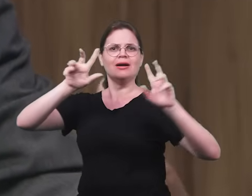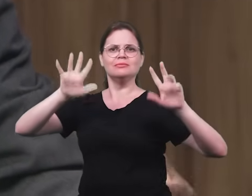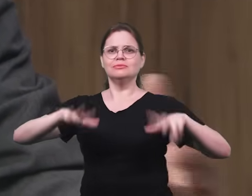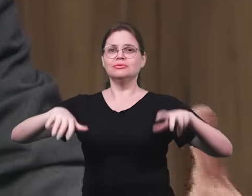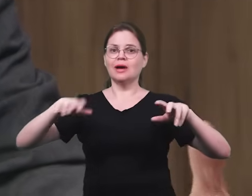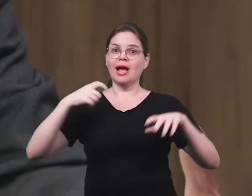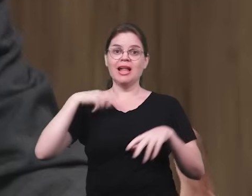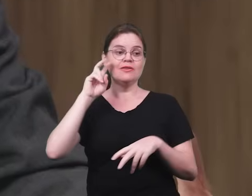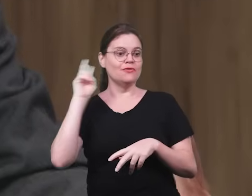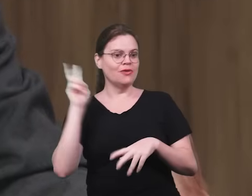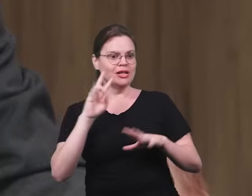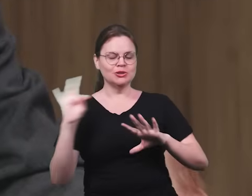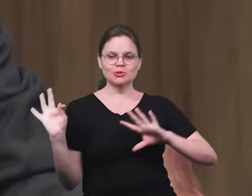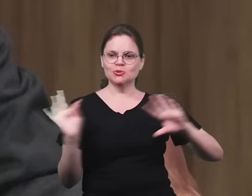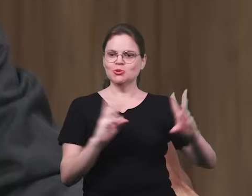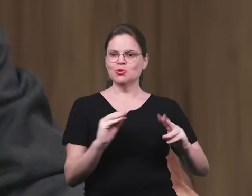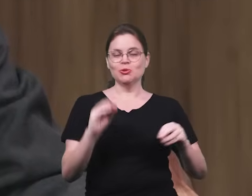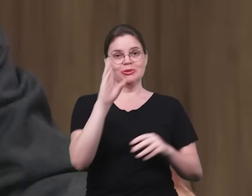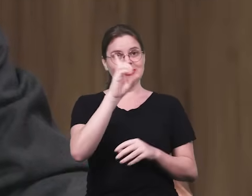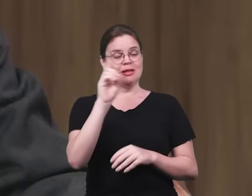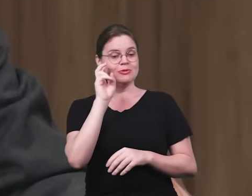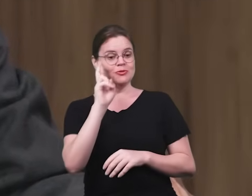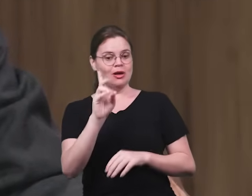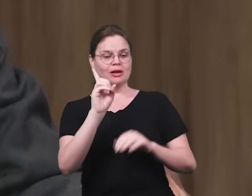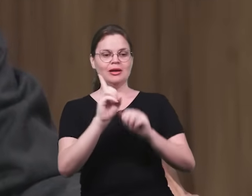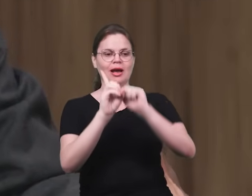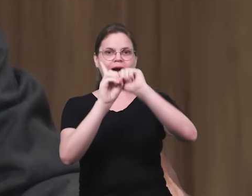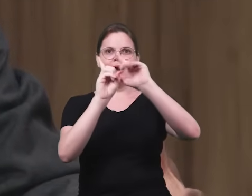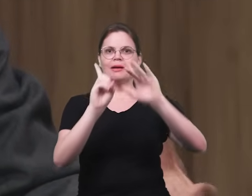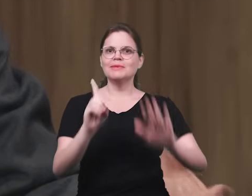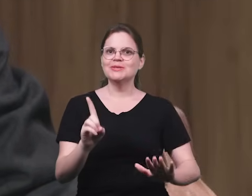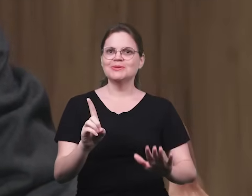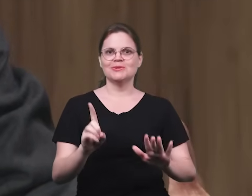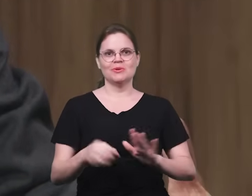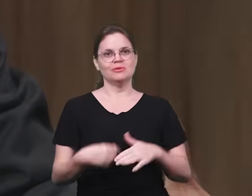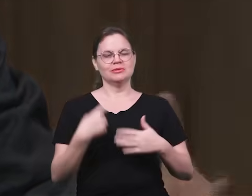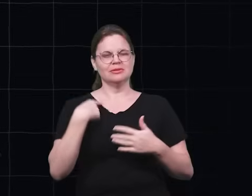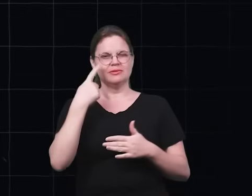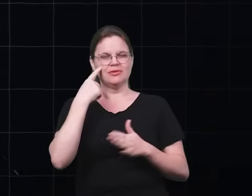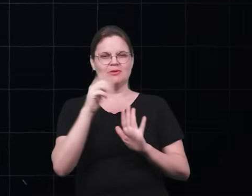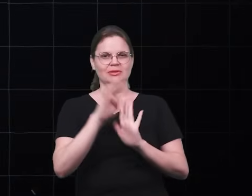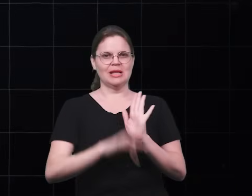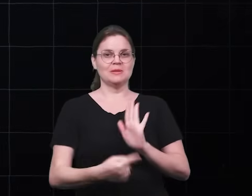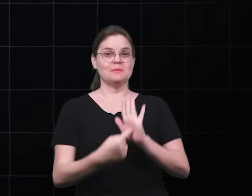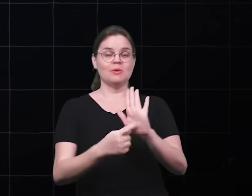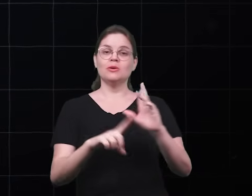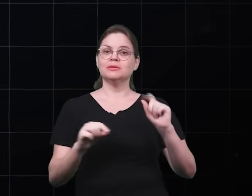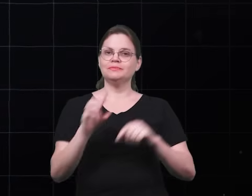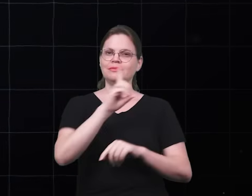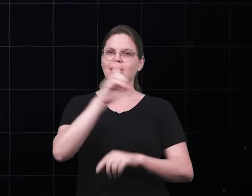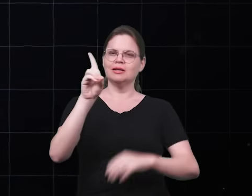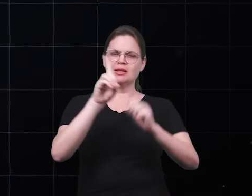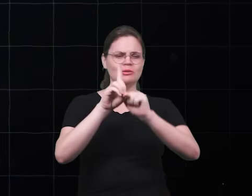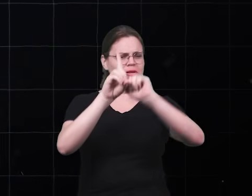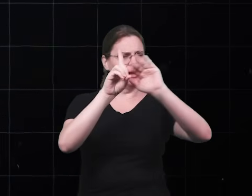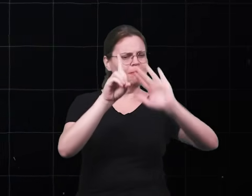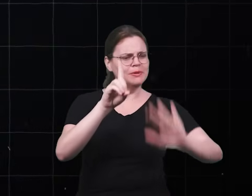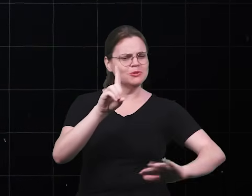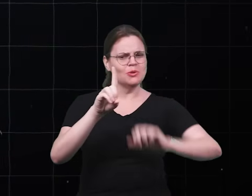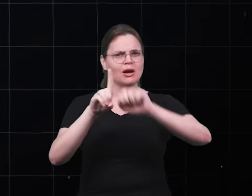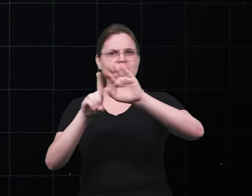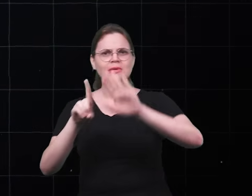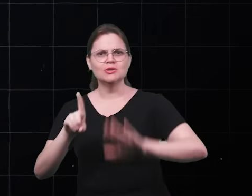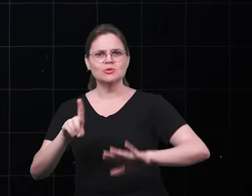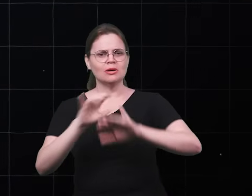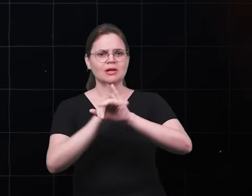as abençoa. Não é? É por isso que ele descreve aqui, Deus os abençoou,